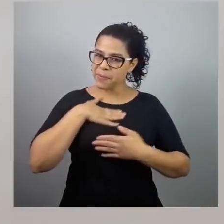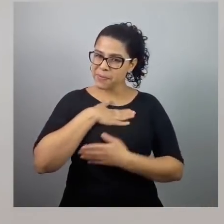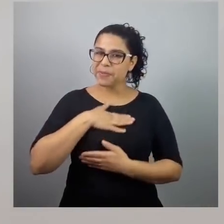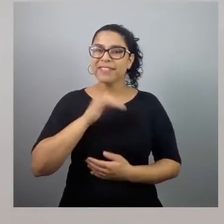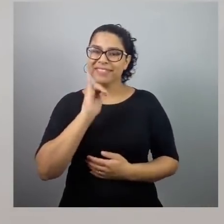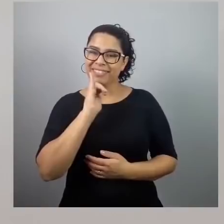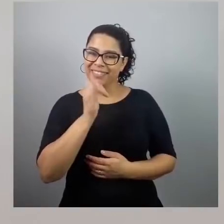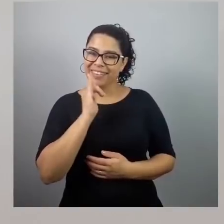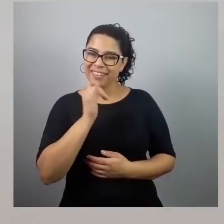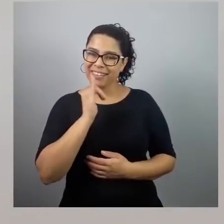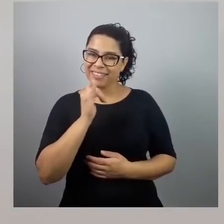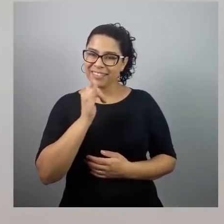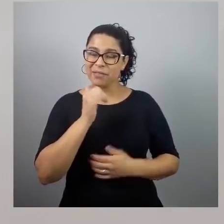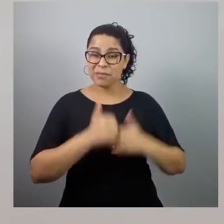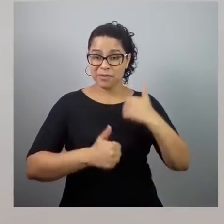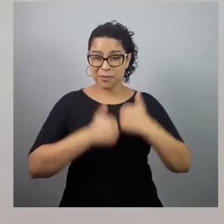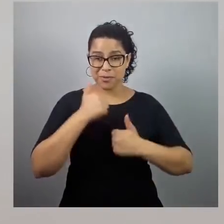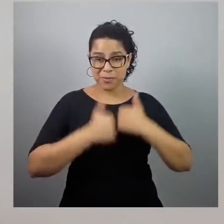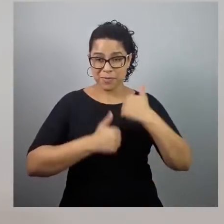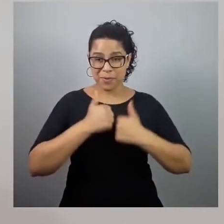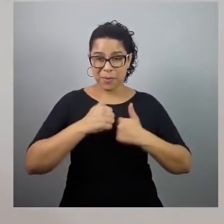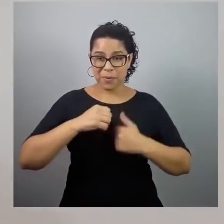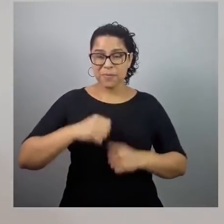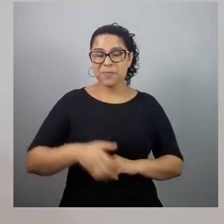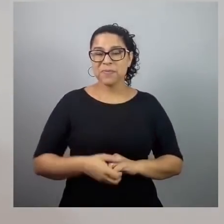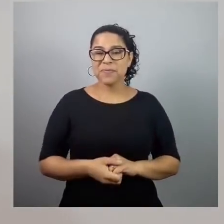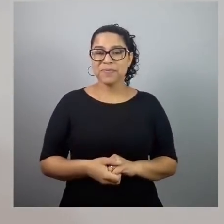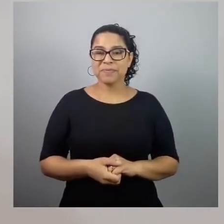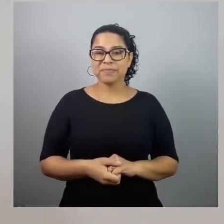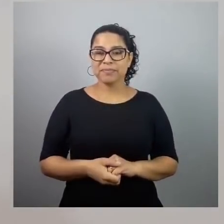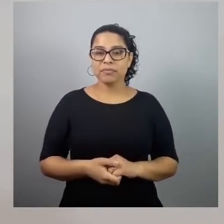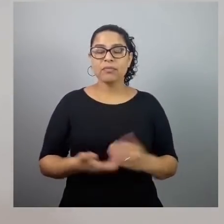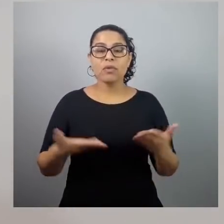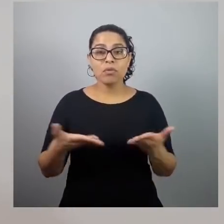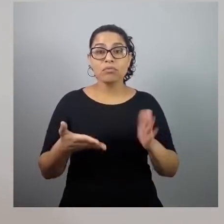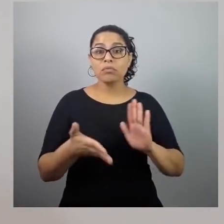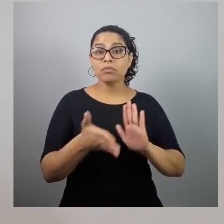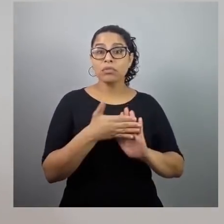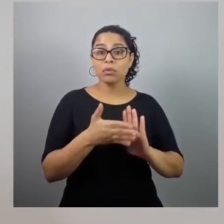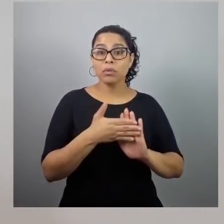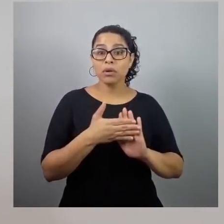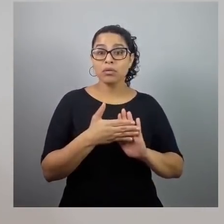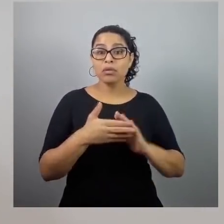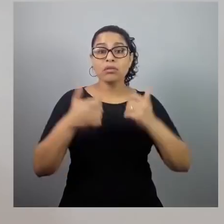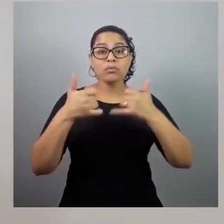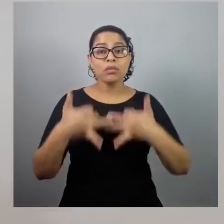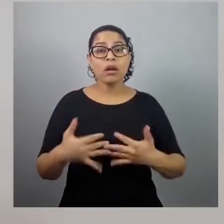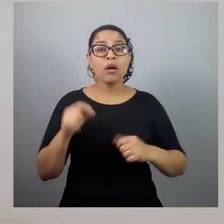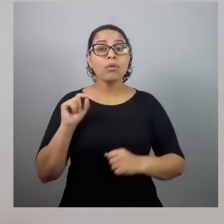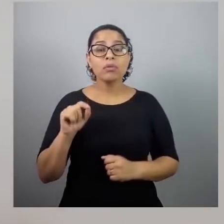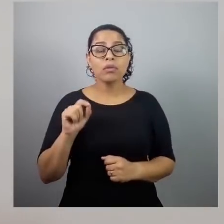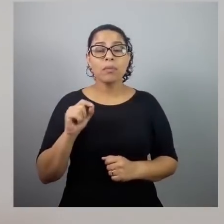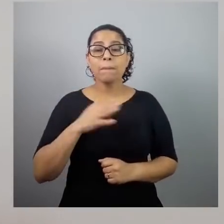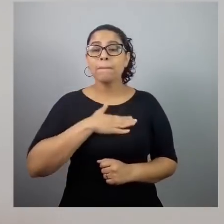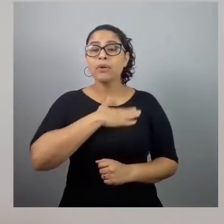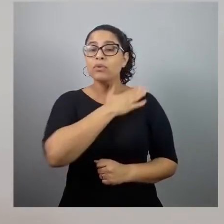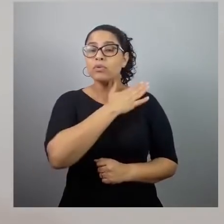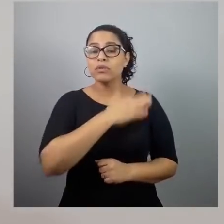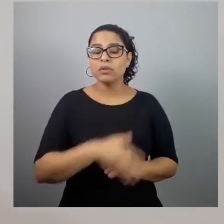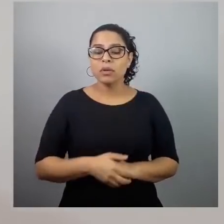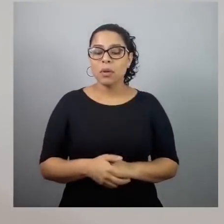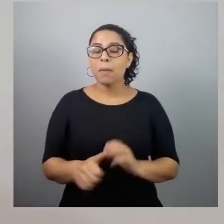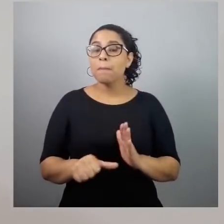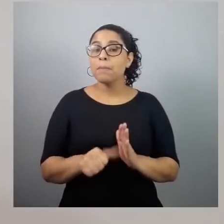minha narração para esse jogo emocionante de futebol de tampinhas? A proposta de hoje é de falarmos sobre preconceitos.